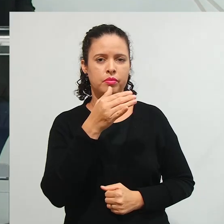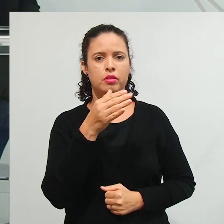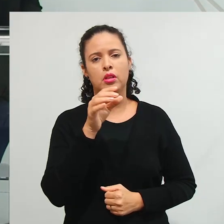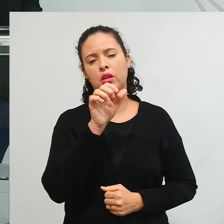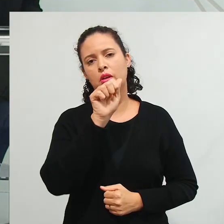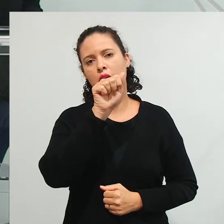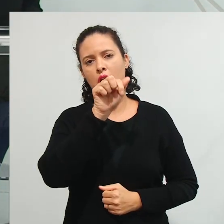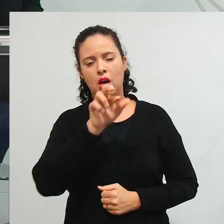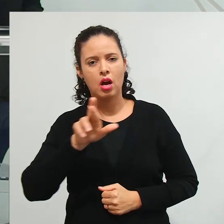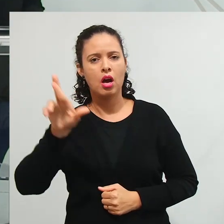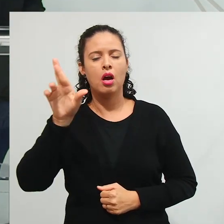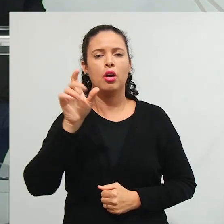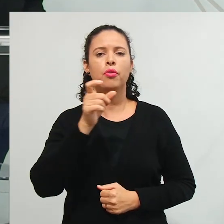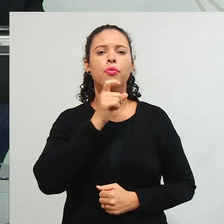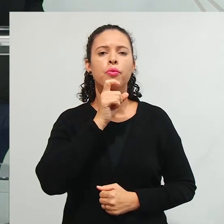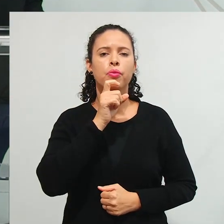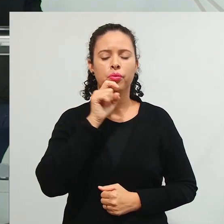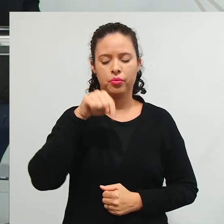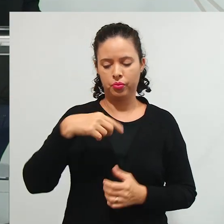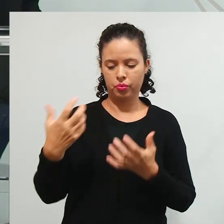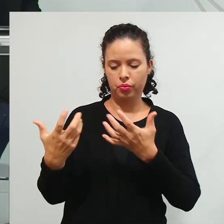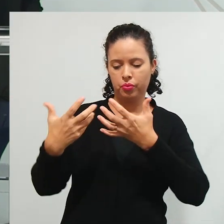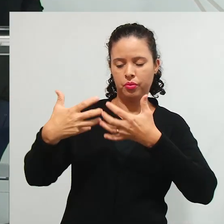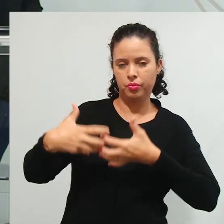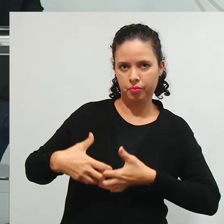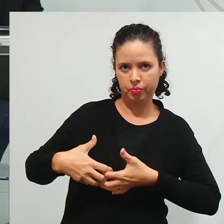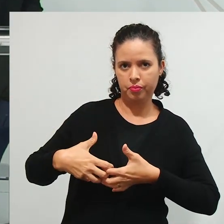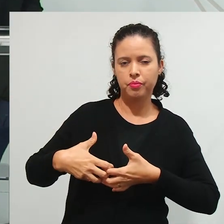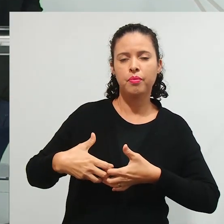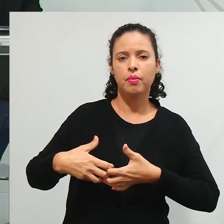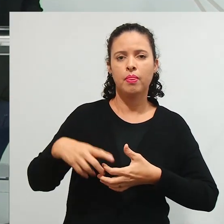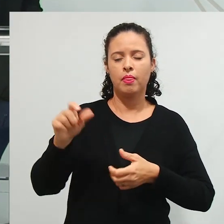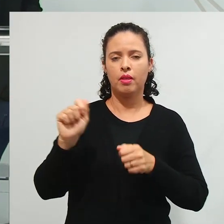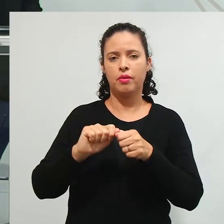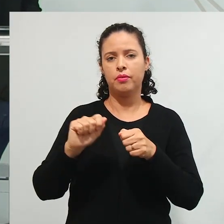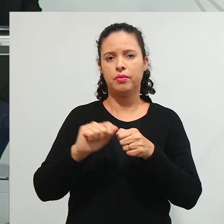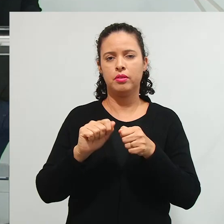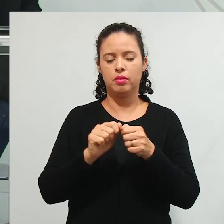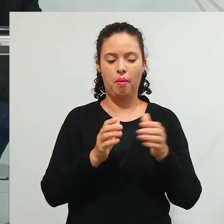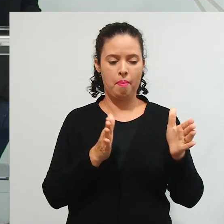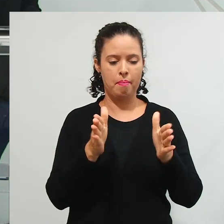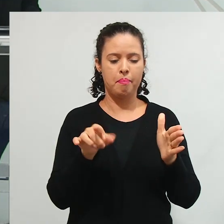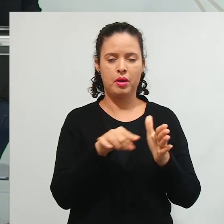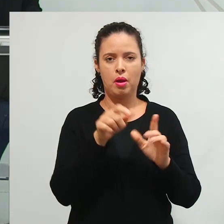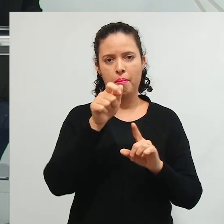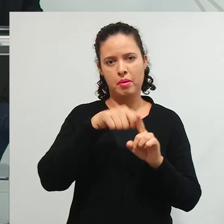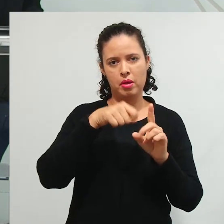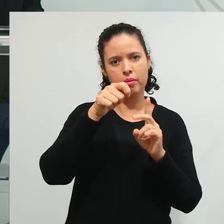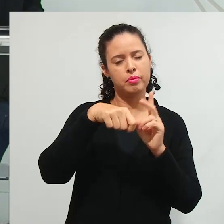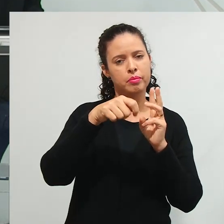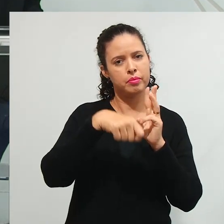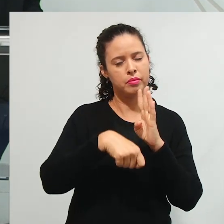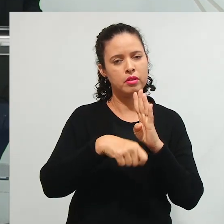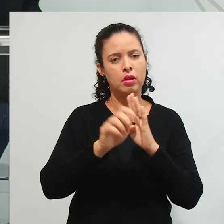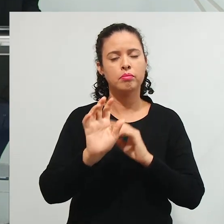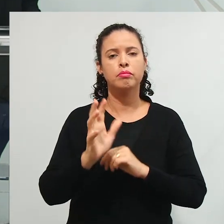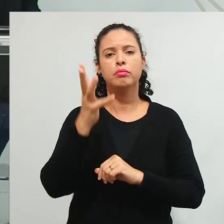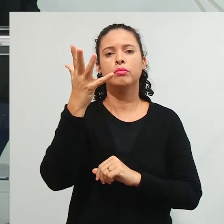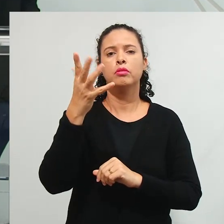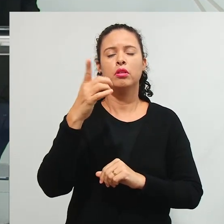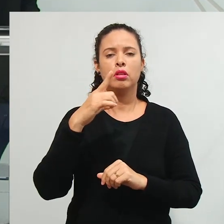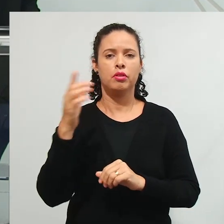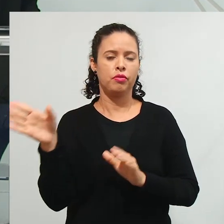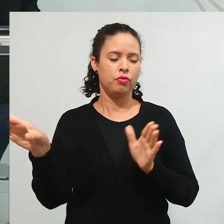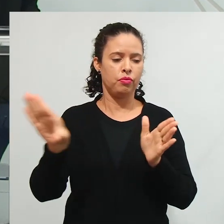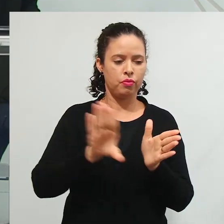ar-condicionado do Instituto Federal de Rondônia. Então, vamos lá. É realizado por períodos. O que aconteceu? Eles